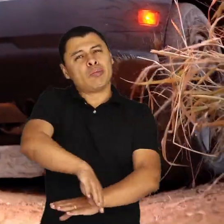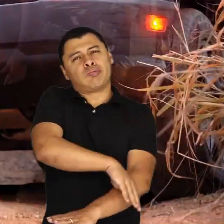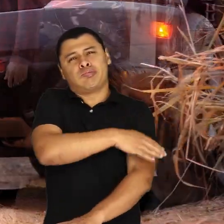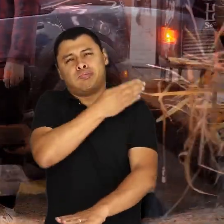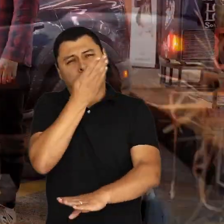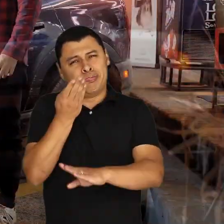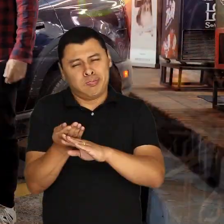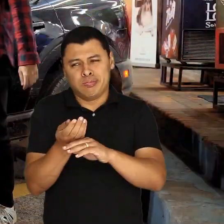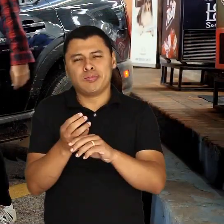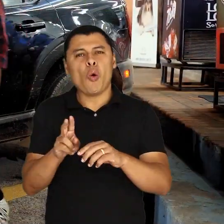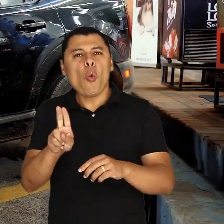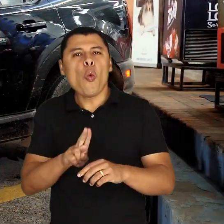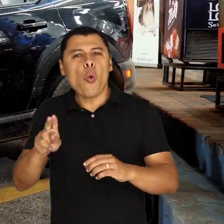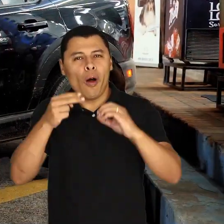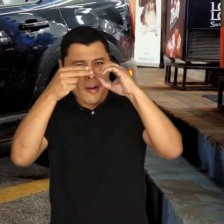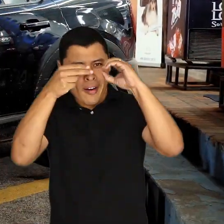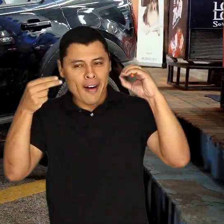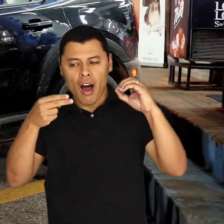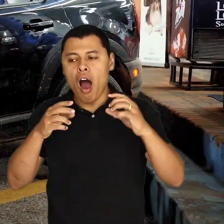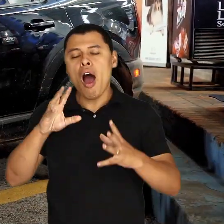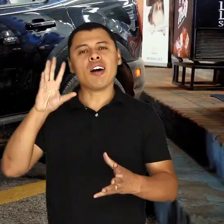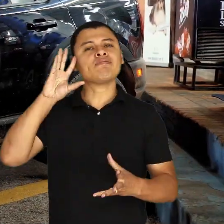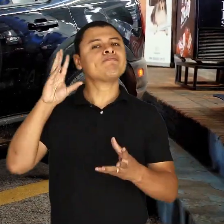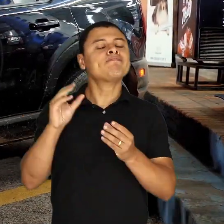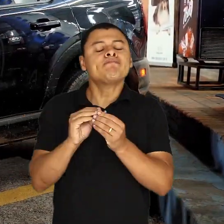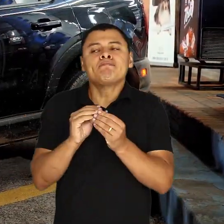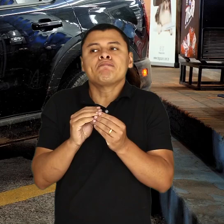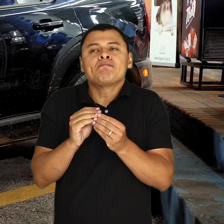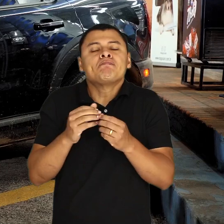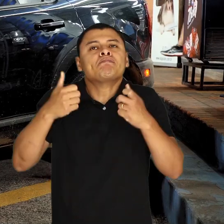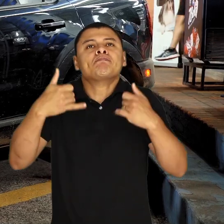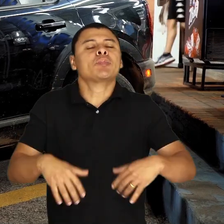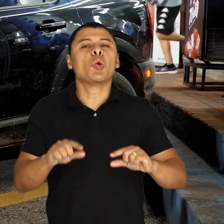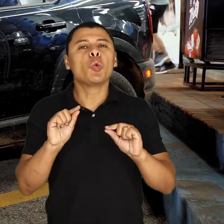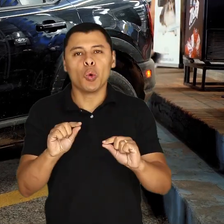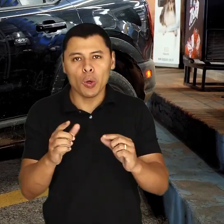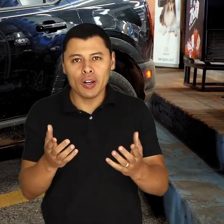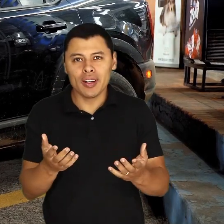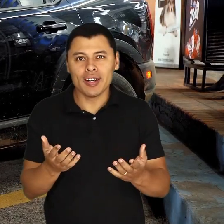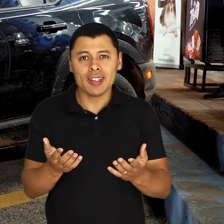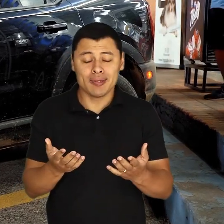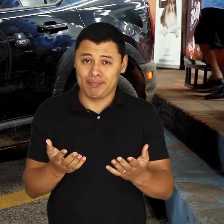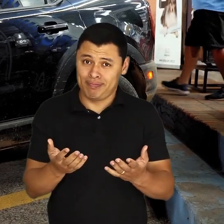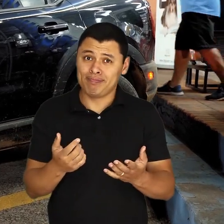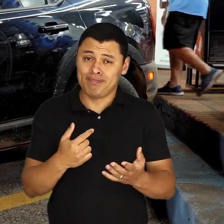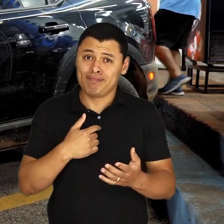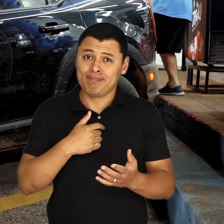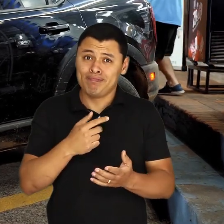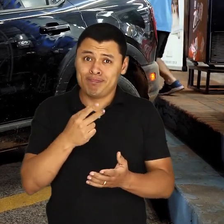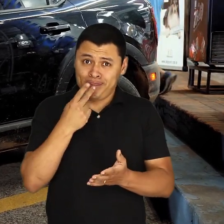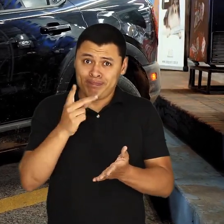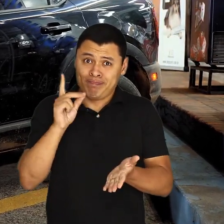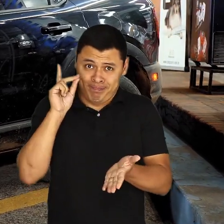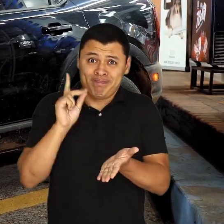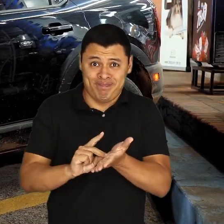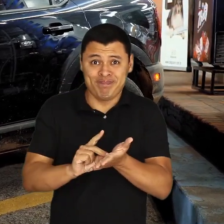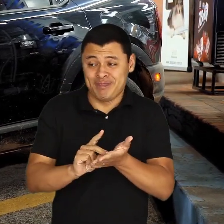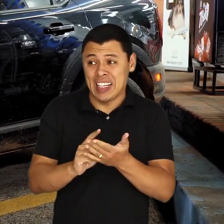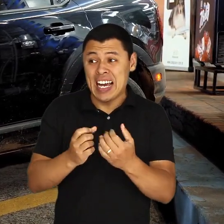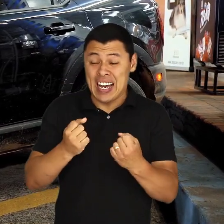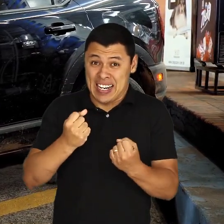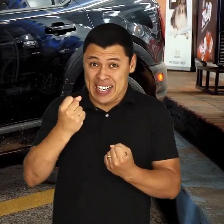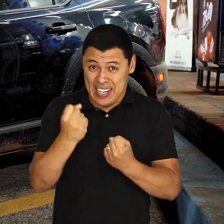todo com o Bronco, que conclusão que a gente tira a respeito desse produto? Olha, falando literalmente como